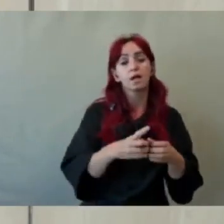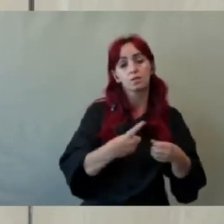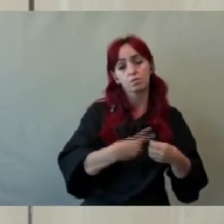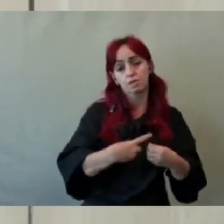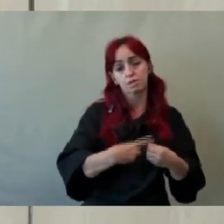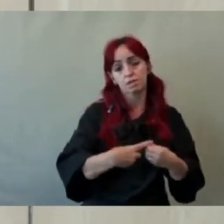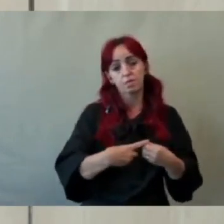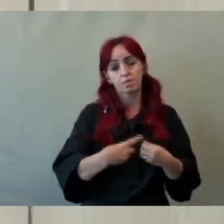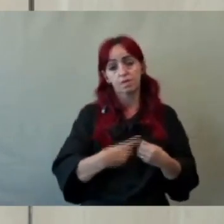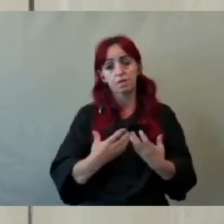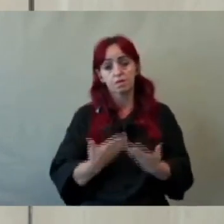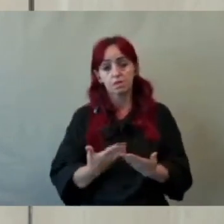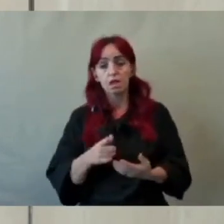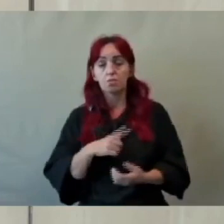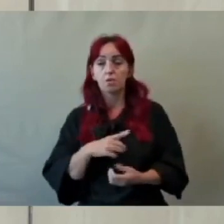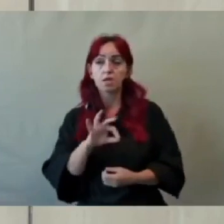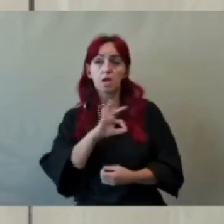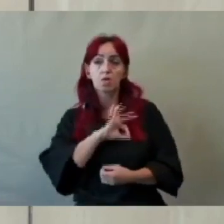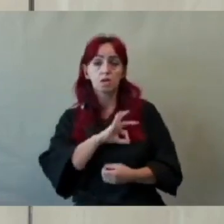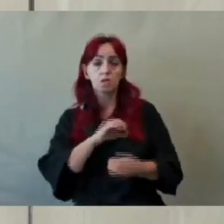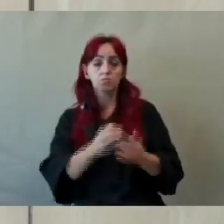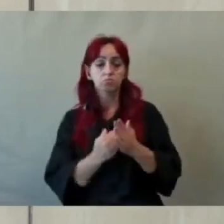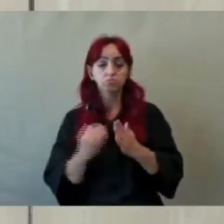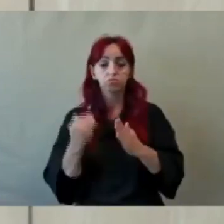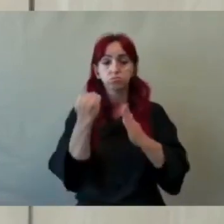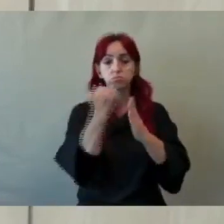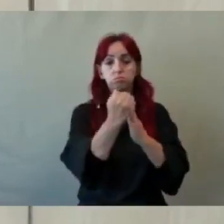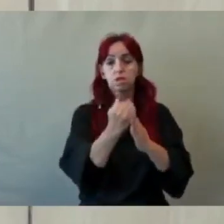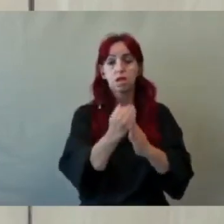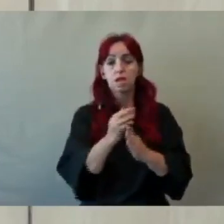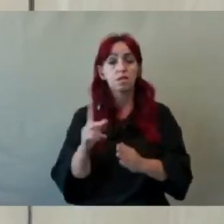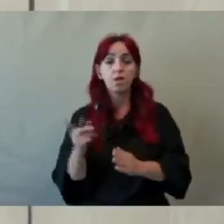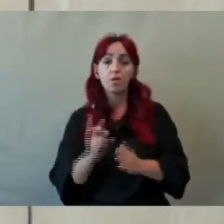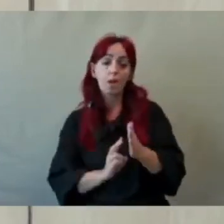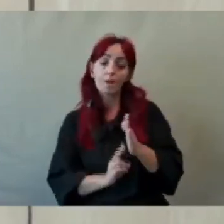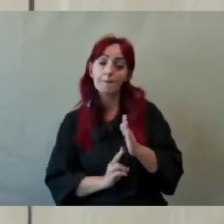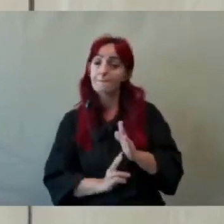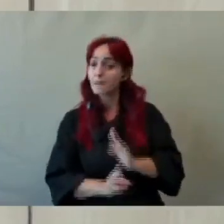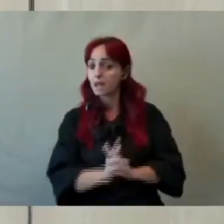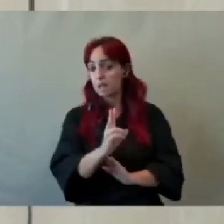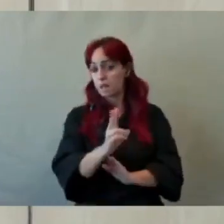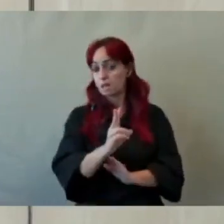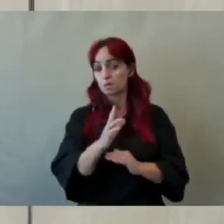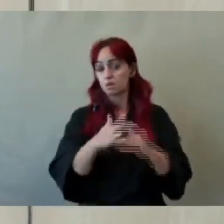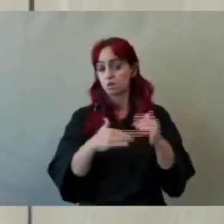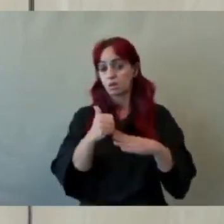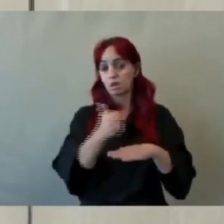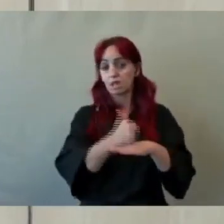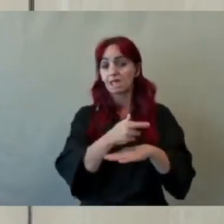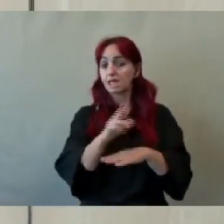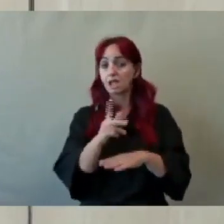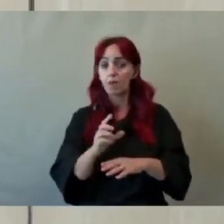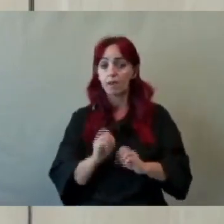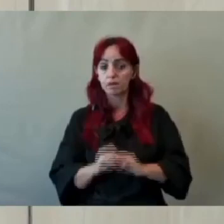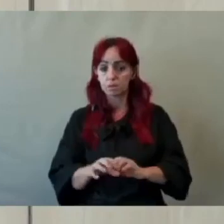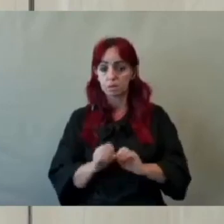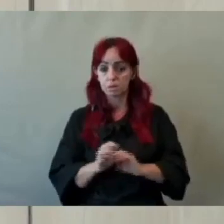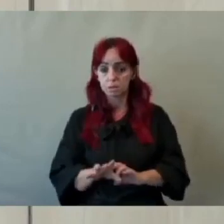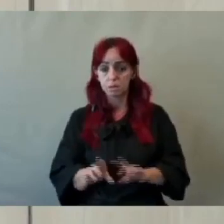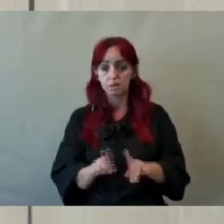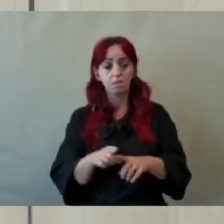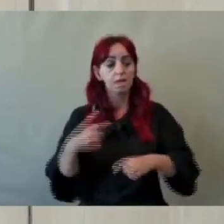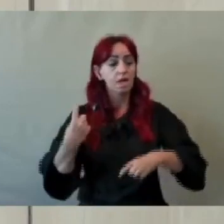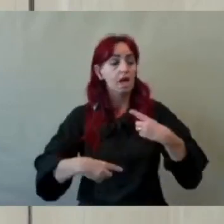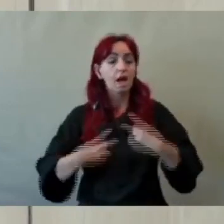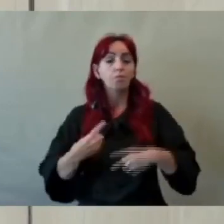de que o reajuste não necessariamente precisa ser o mesmo reajuste dos servidores que não são da educação. Né? A política dos